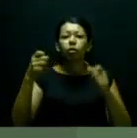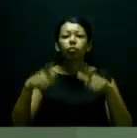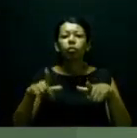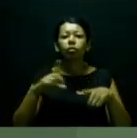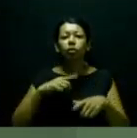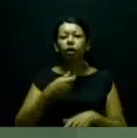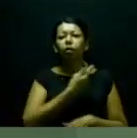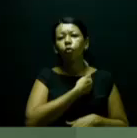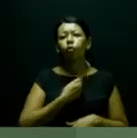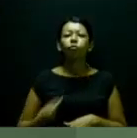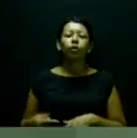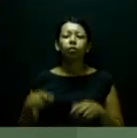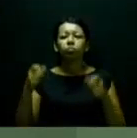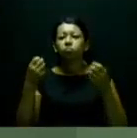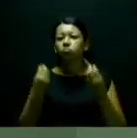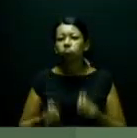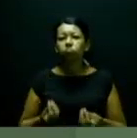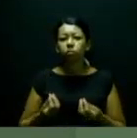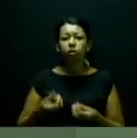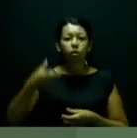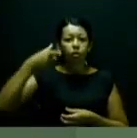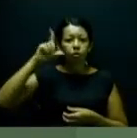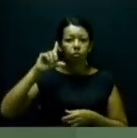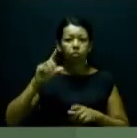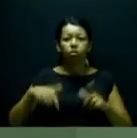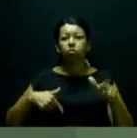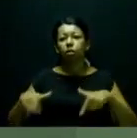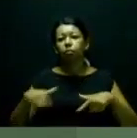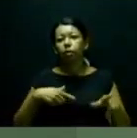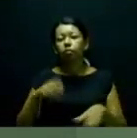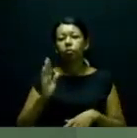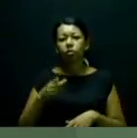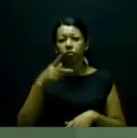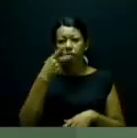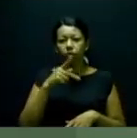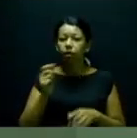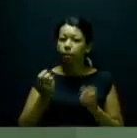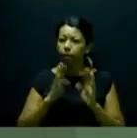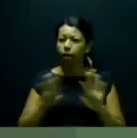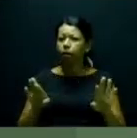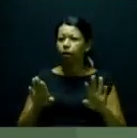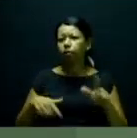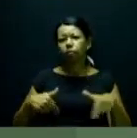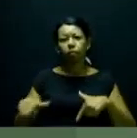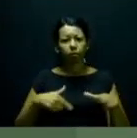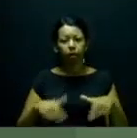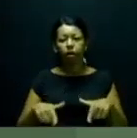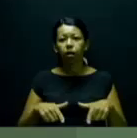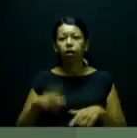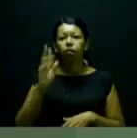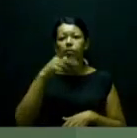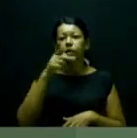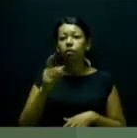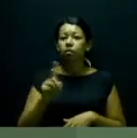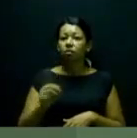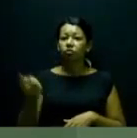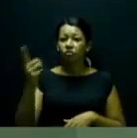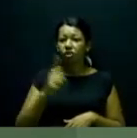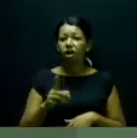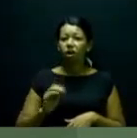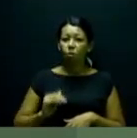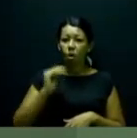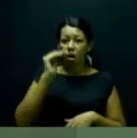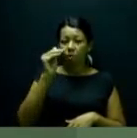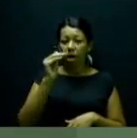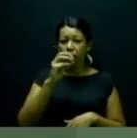vez? Ontem, os trabalhadores já ameaçaram paralisar as atividades e falaram que se não vier esse aumento, que é